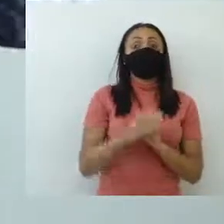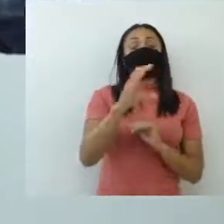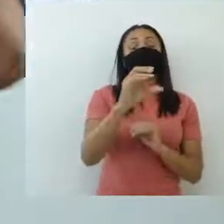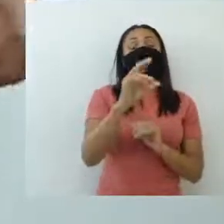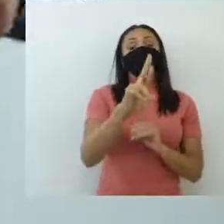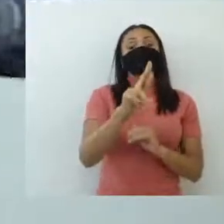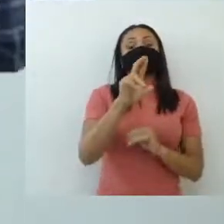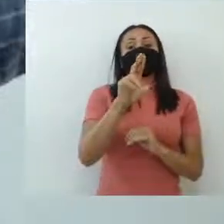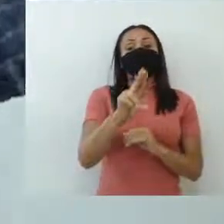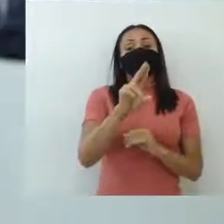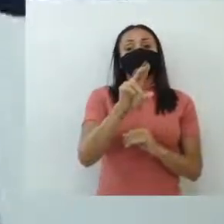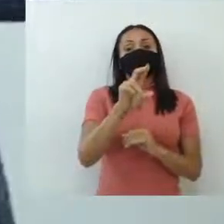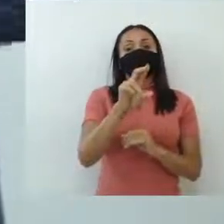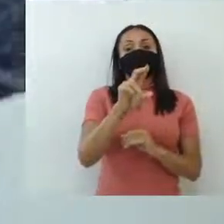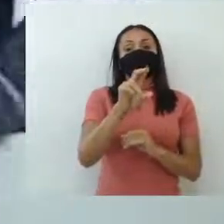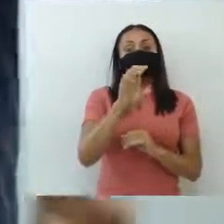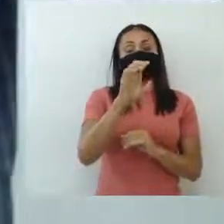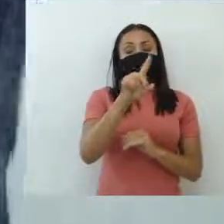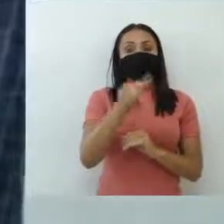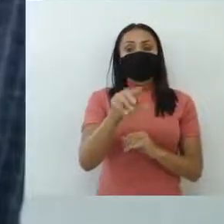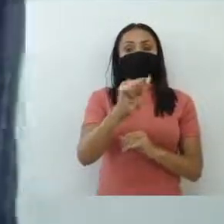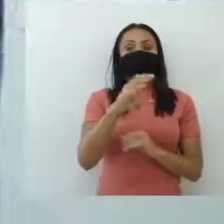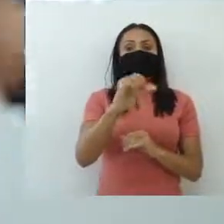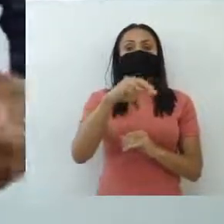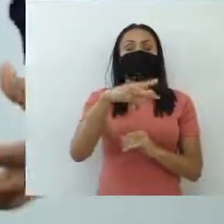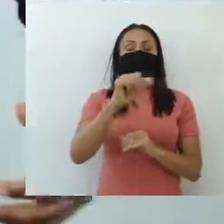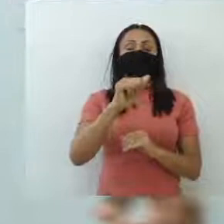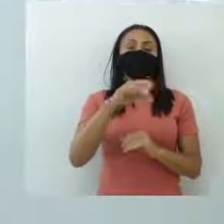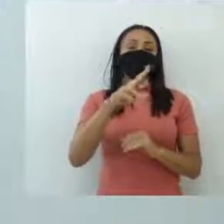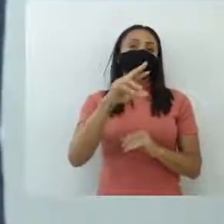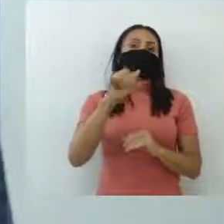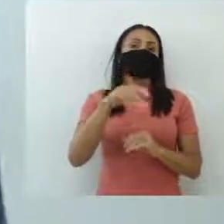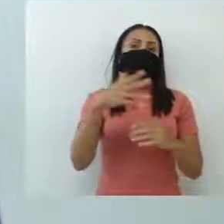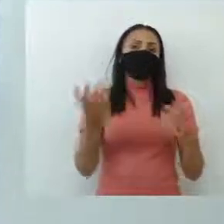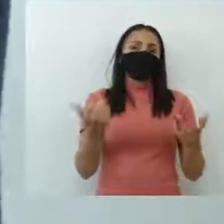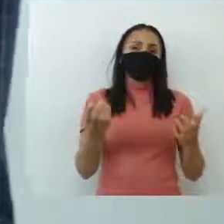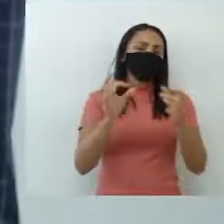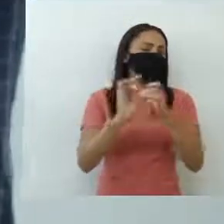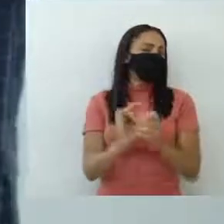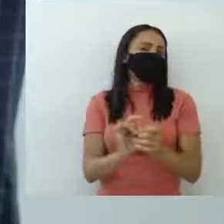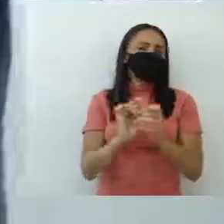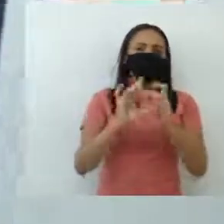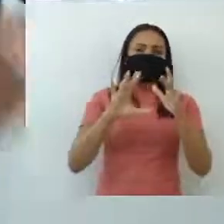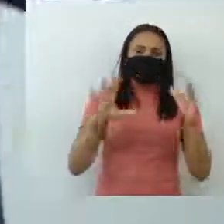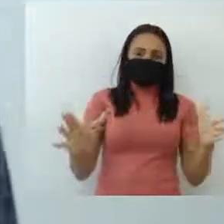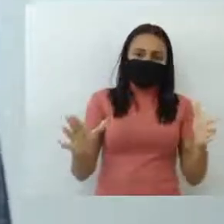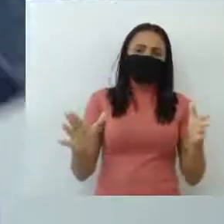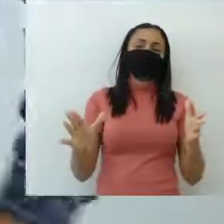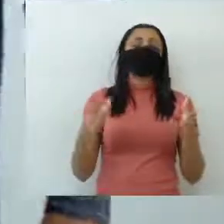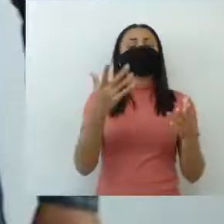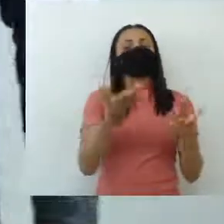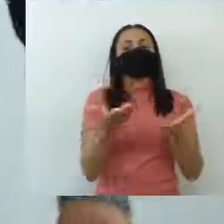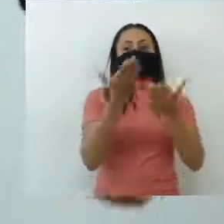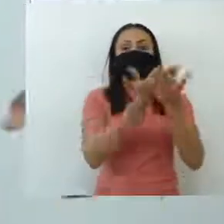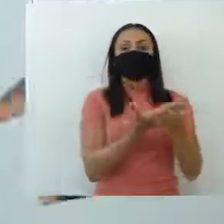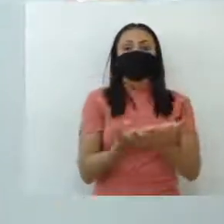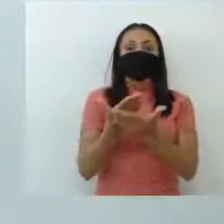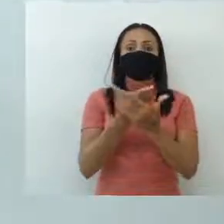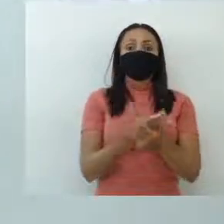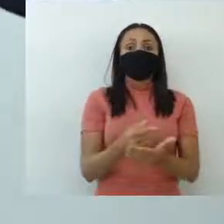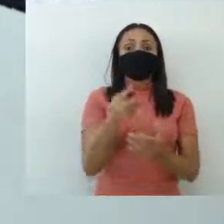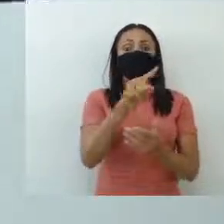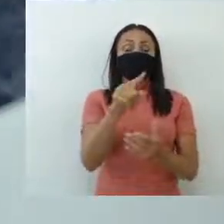Creuza Câmara Dornelas. Então vamos lá, pessoal, entrem na nossa nave, fiquem à vontade, porque vocês estão